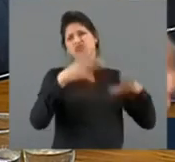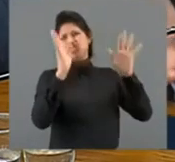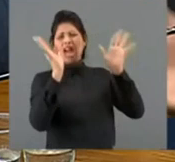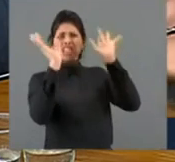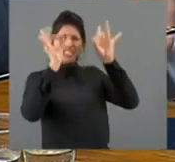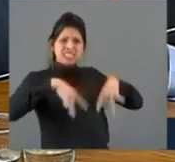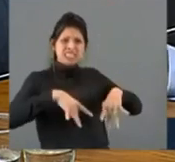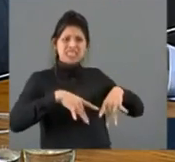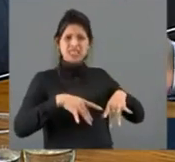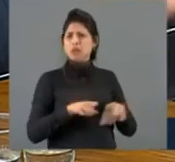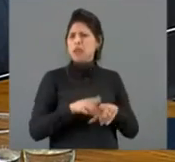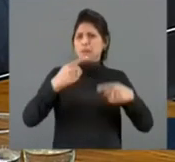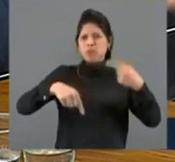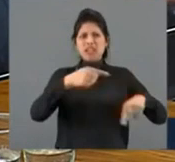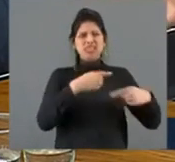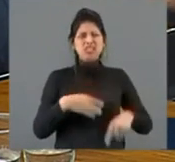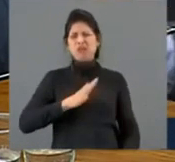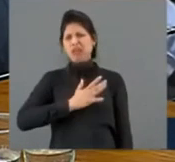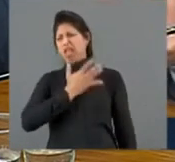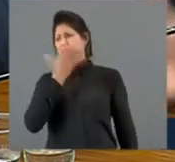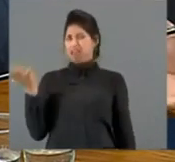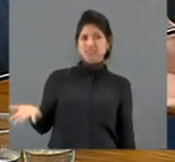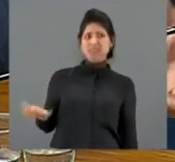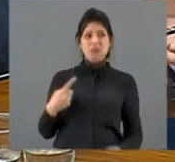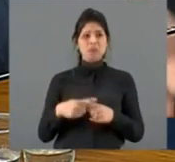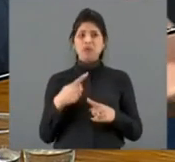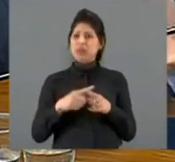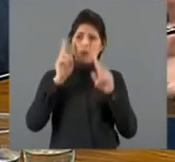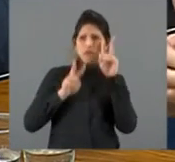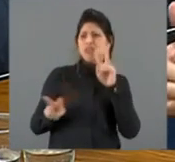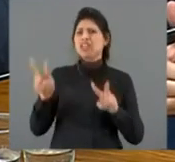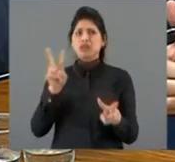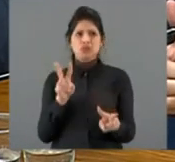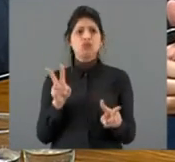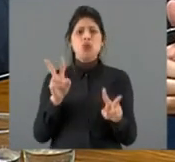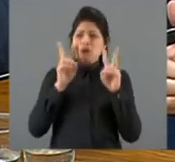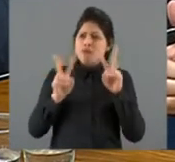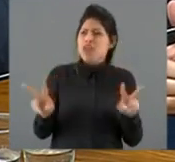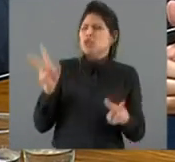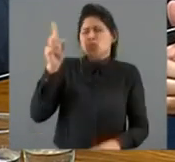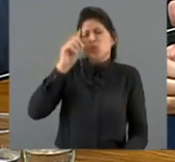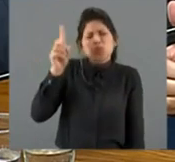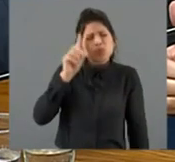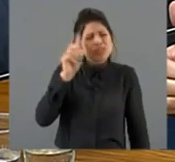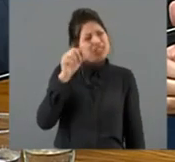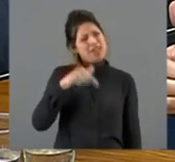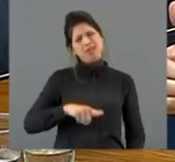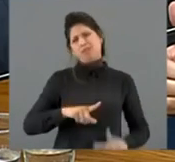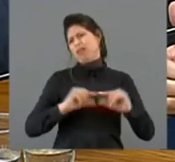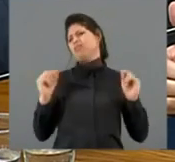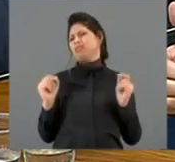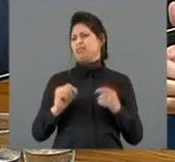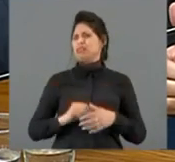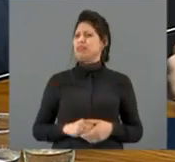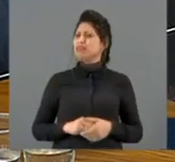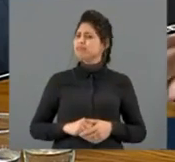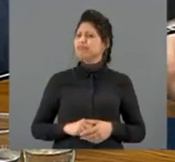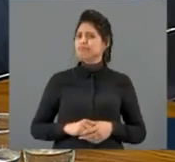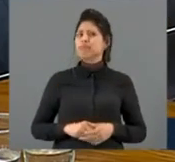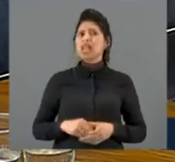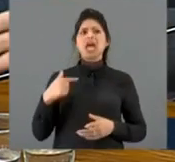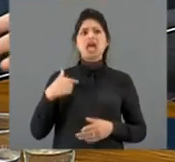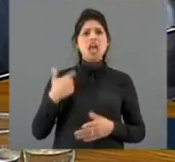tanto nojo que fiquei da política em si, por causa de muitas coisas que a gente, inclusive, vê aqui no dia a dia em Brasília. Eu